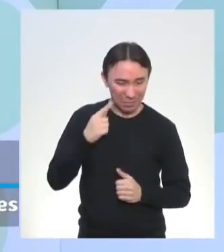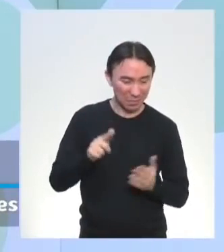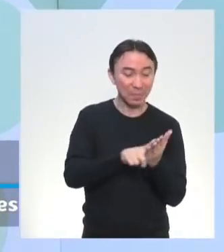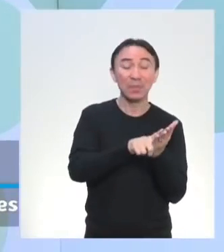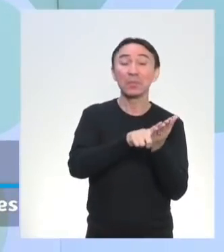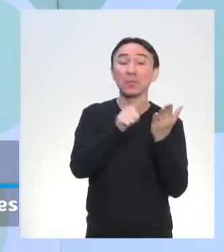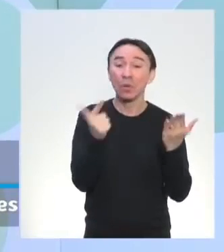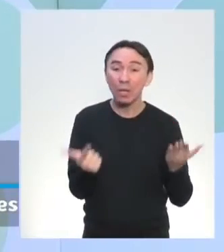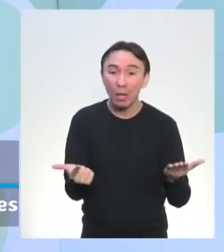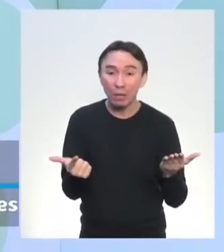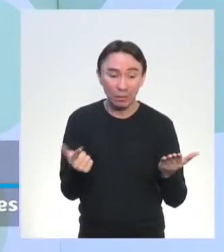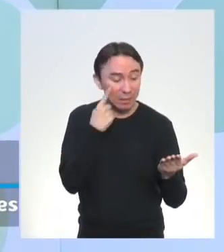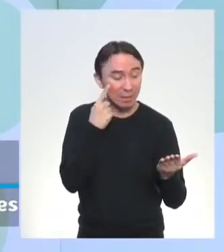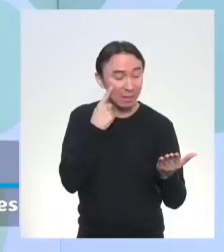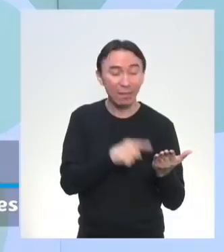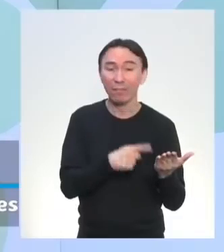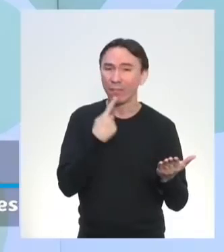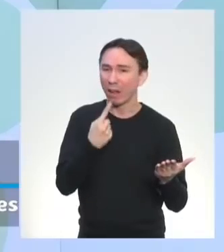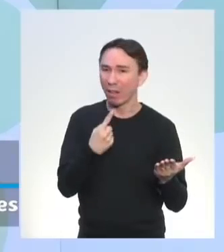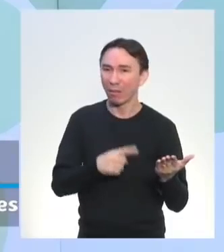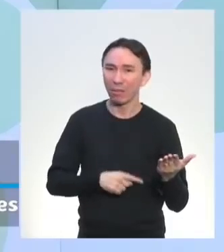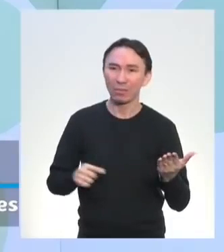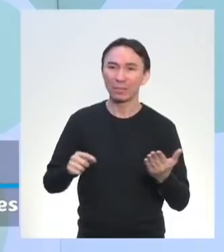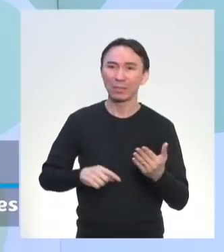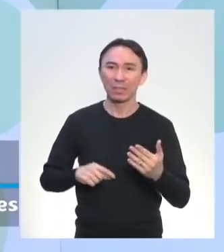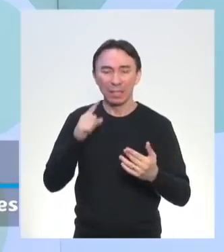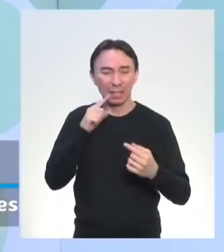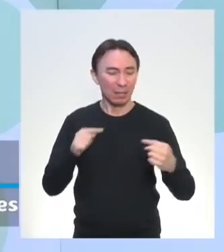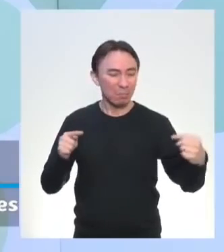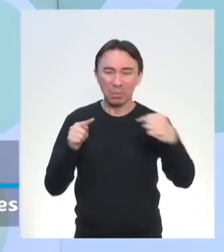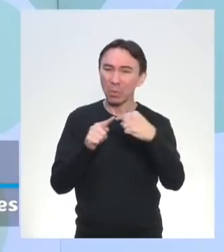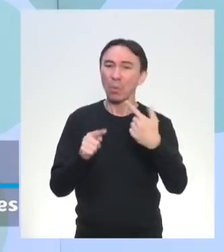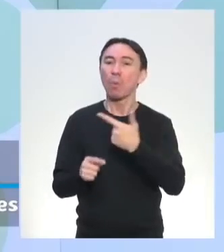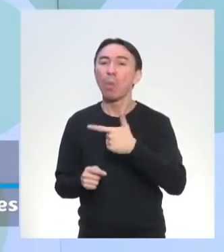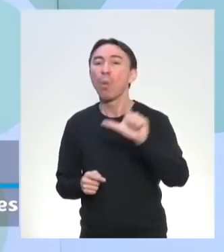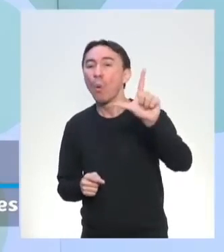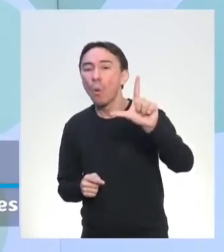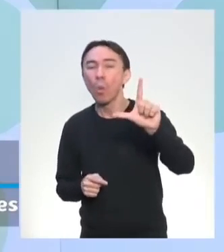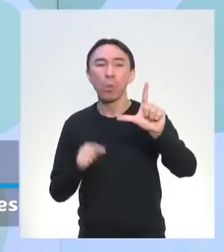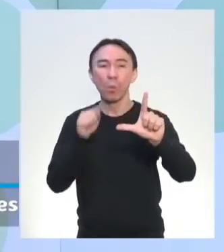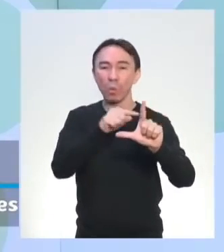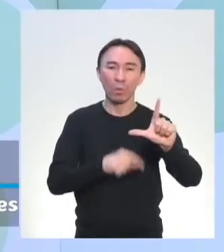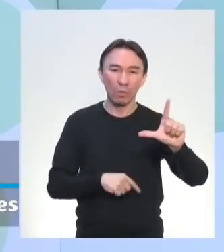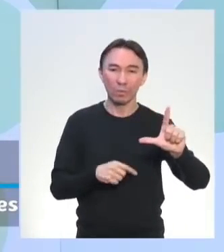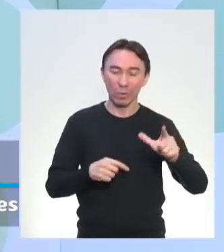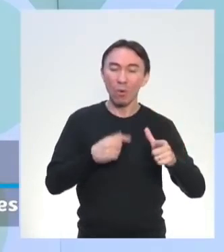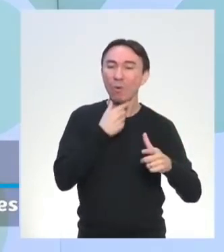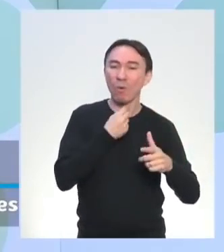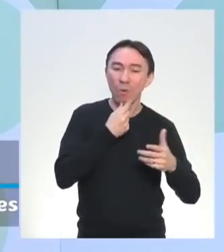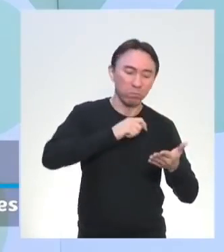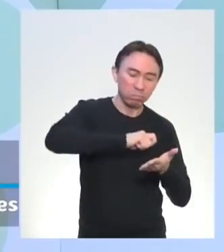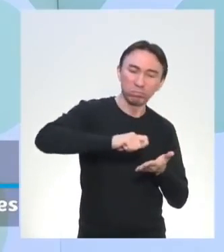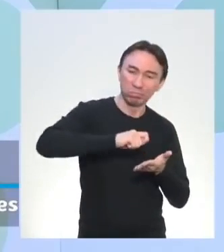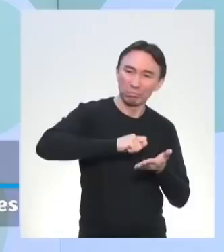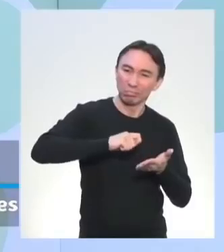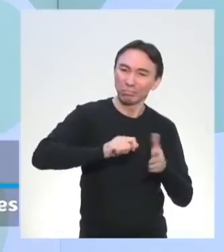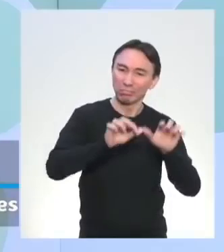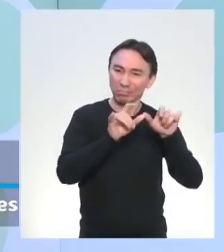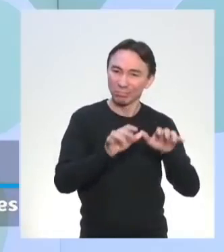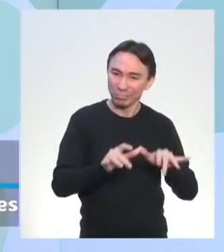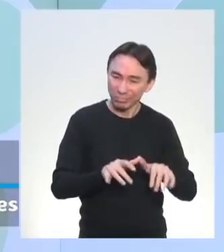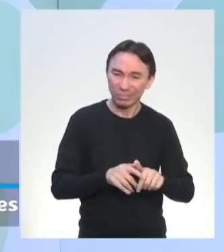Trouxe o fato, mas fez aí relações com outros escritores, exaltou o trabalho dele, fazendo